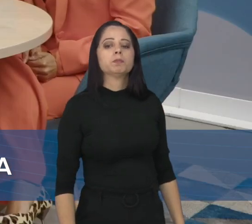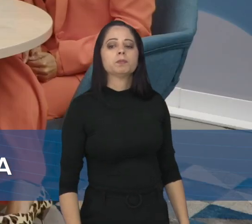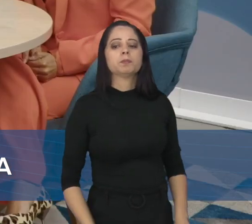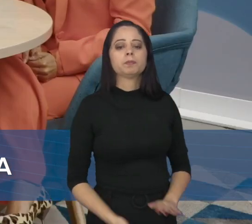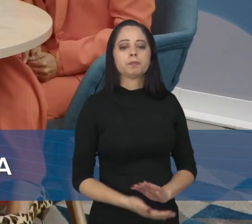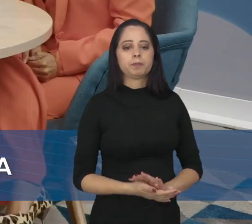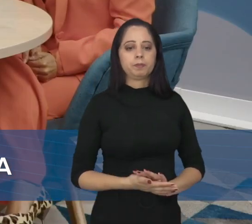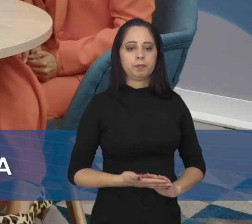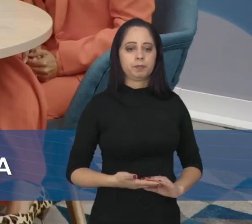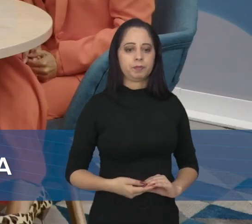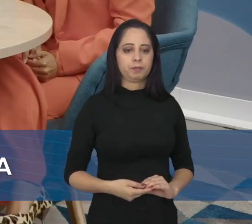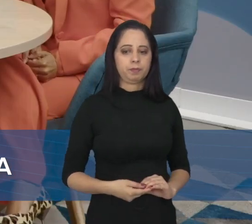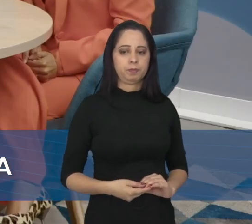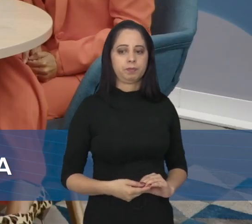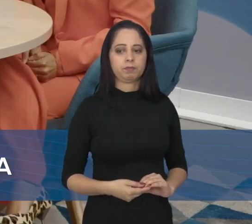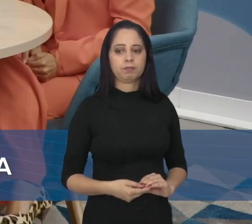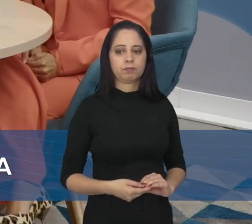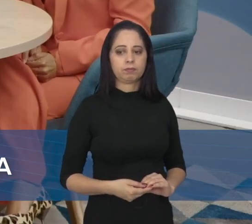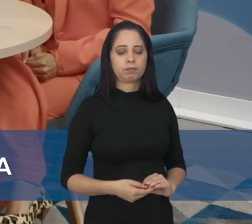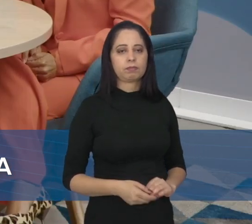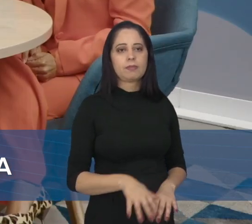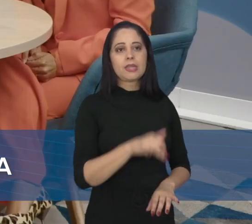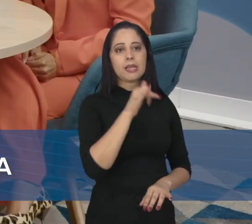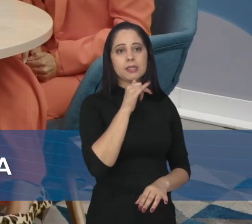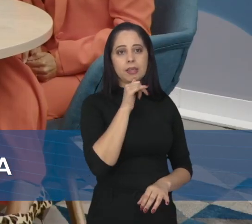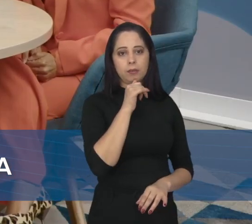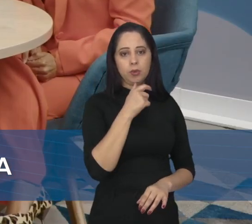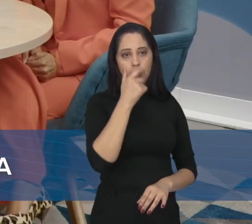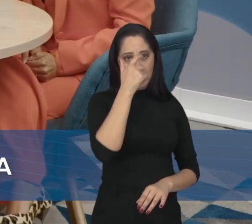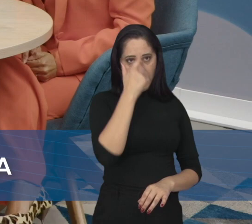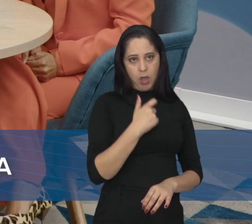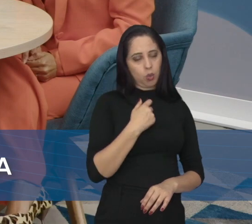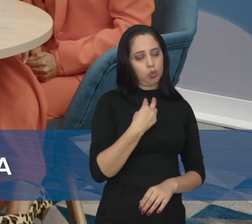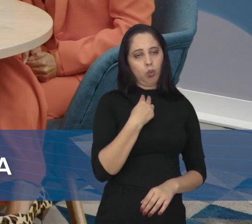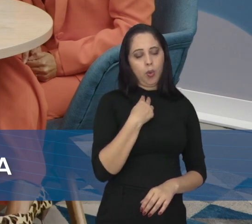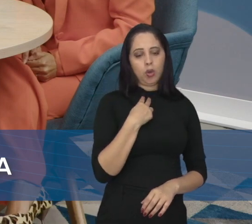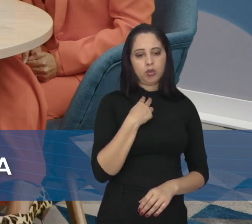Eu não posso exigir do outro